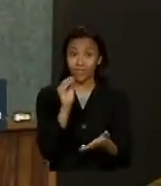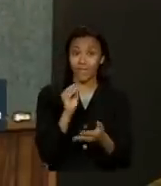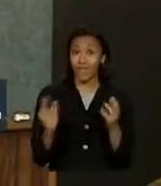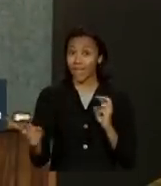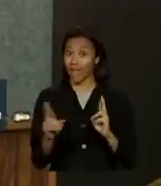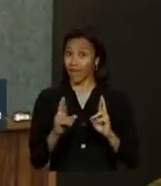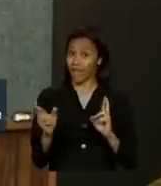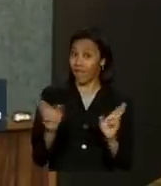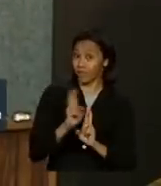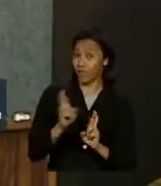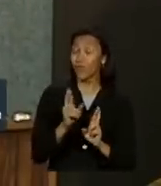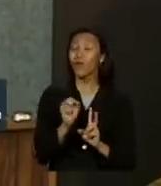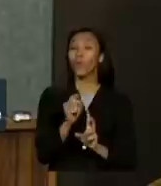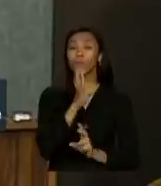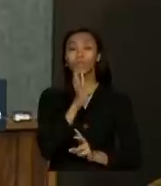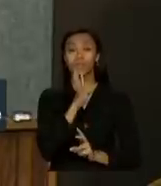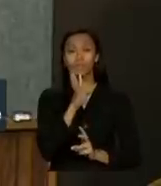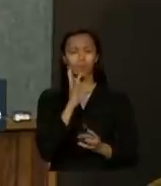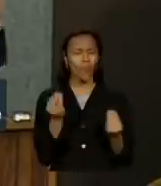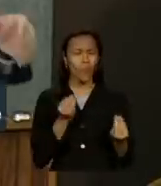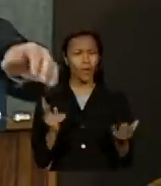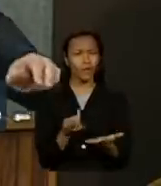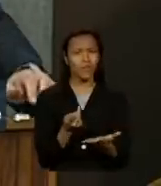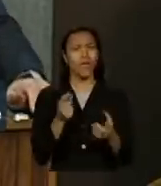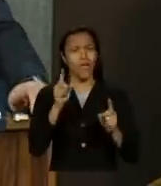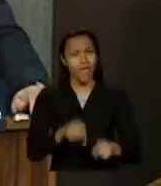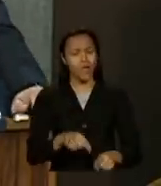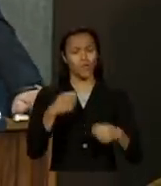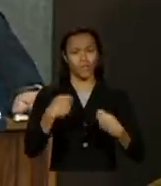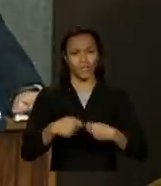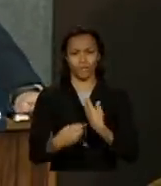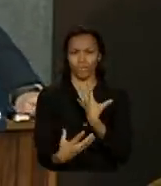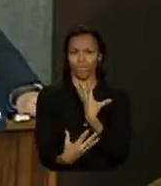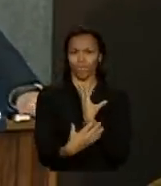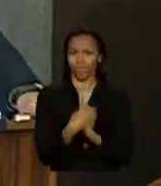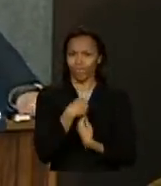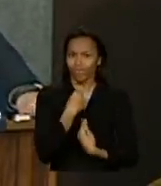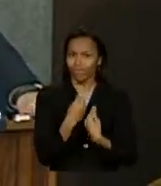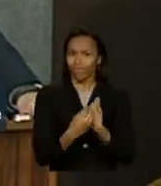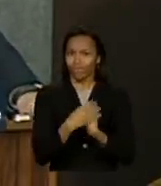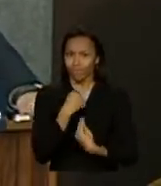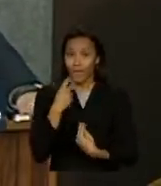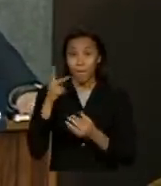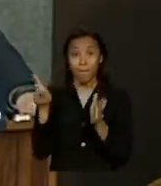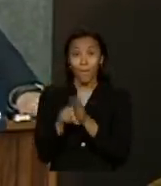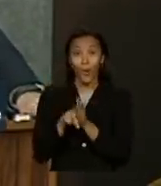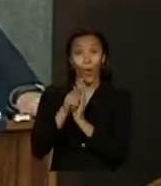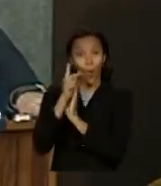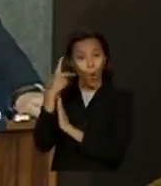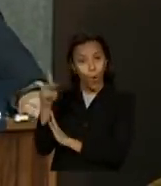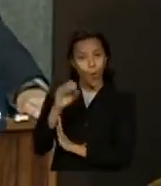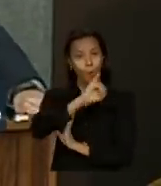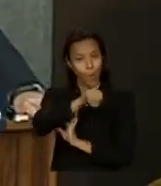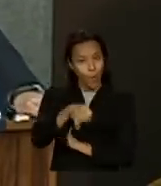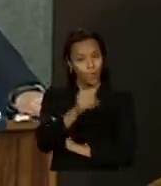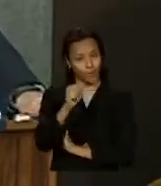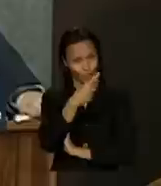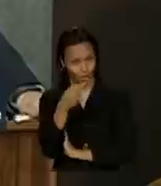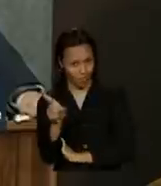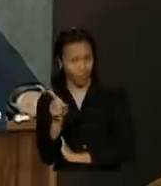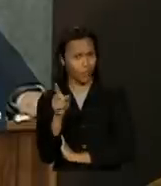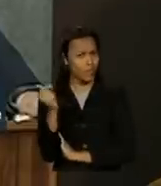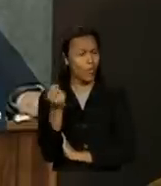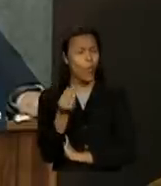conhecimento e isso com uma disciplina eh própria japonesa e a origem desse